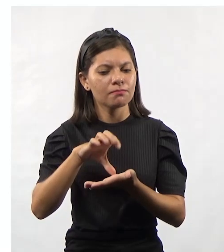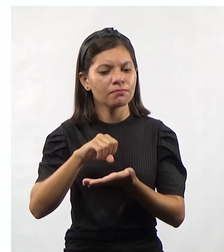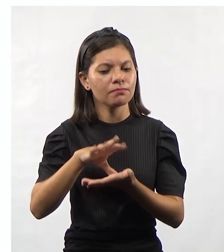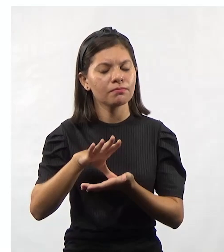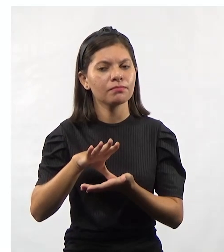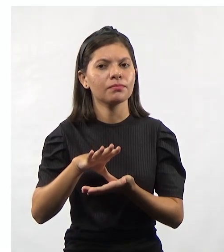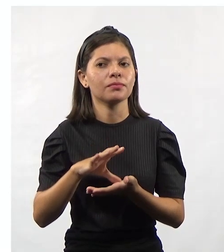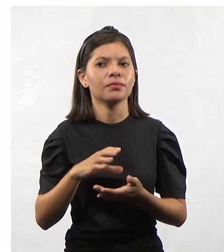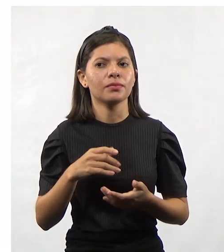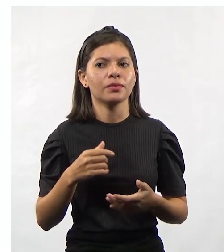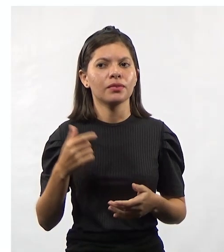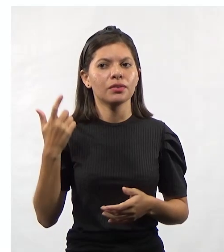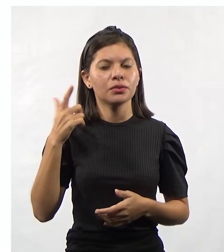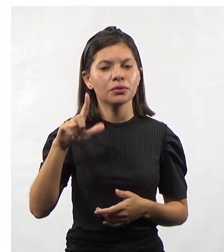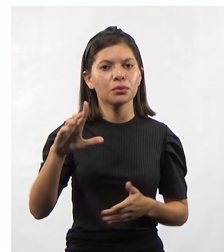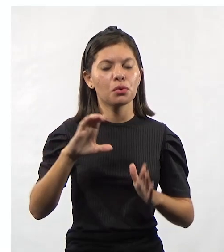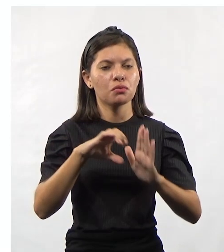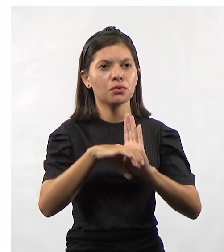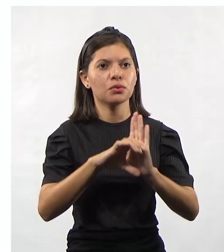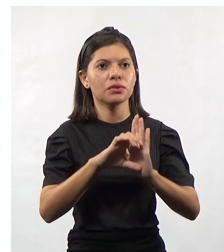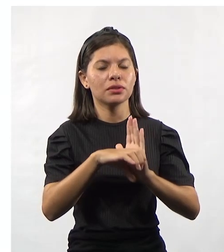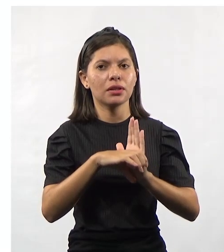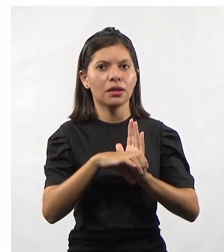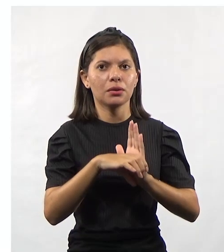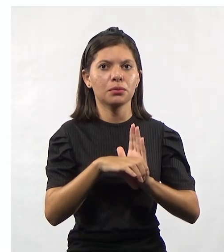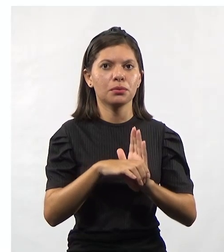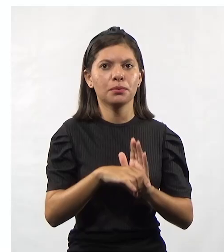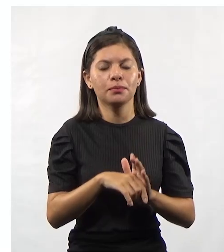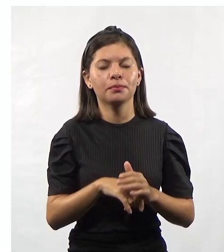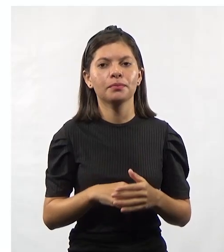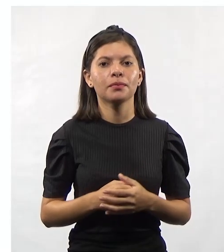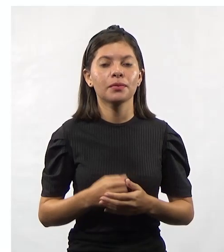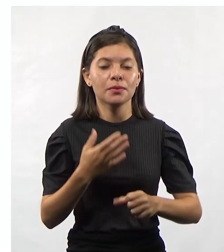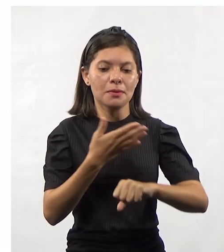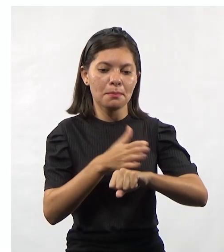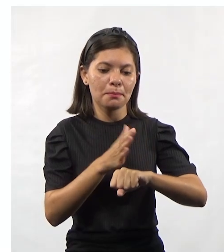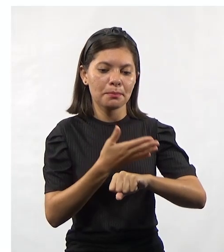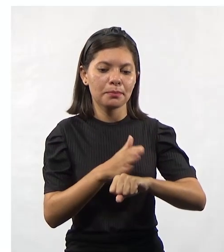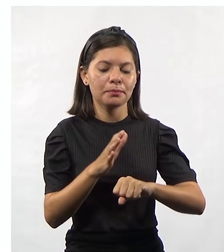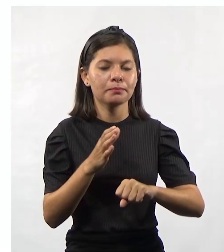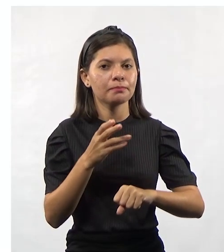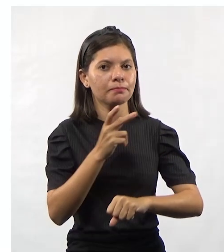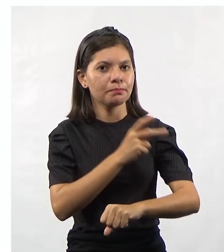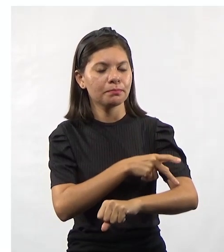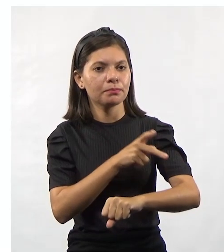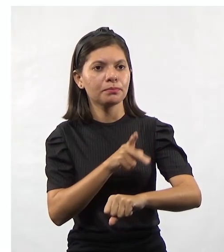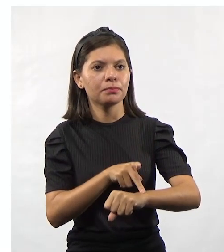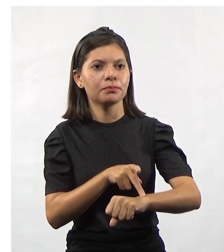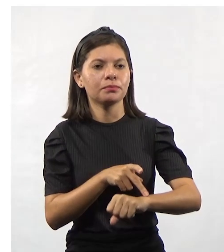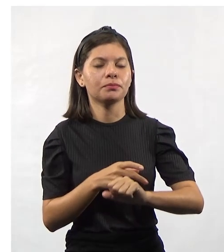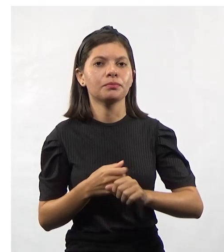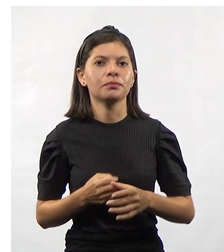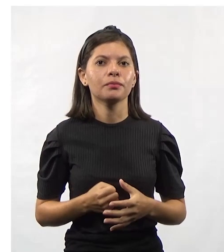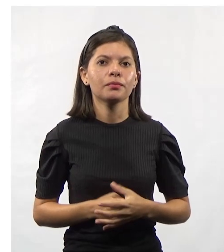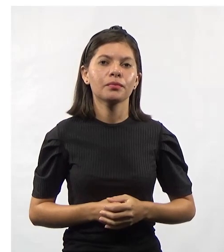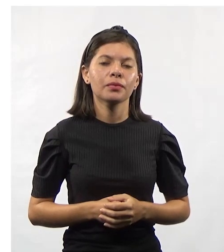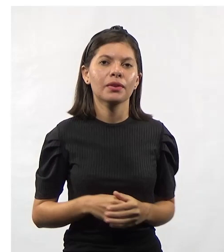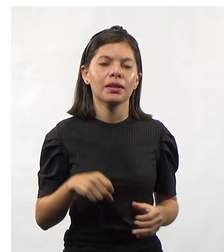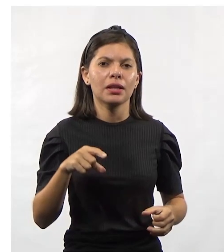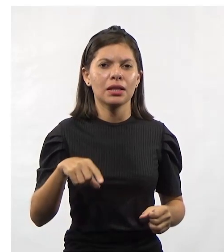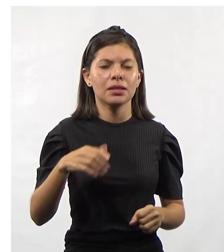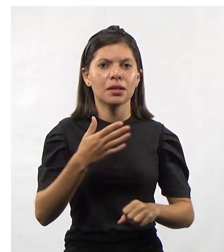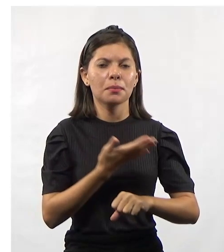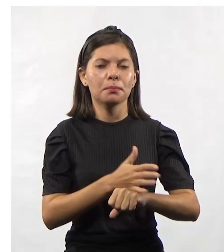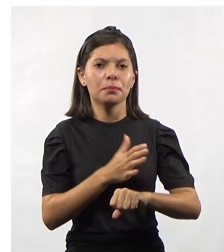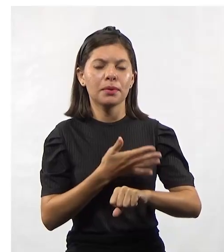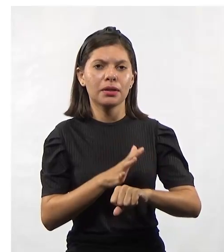estamos lidando. Então, fortalecendo novamente o conceito aí de alteridade para a nossa prática